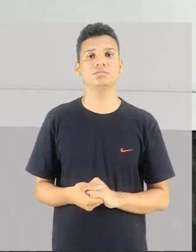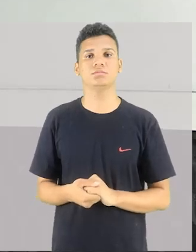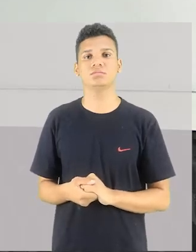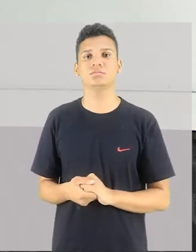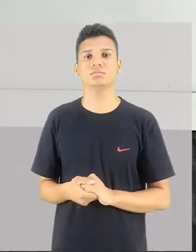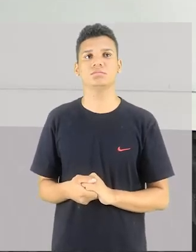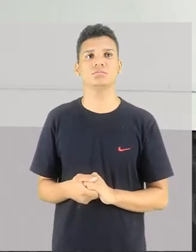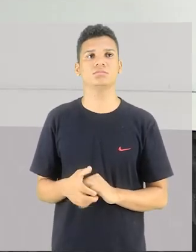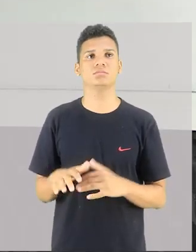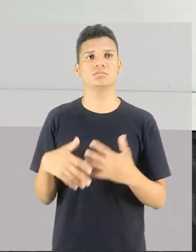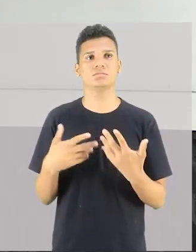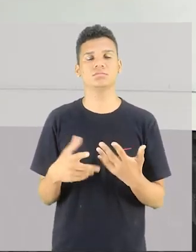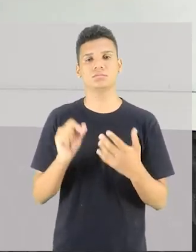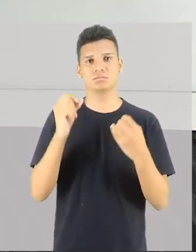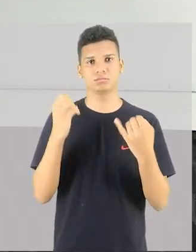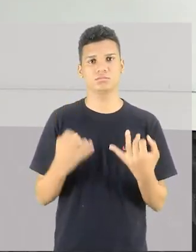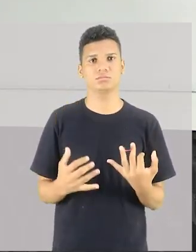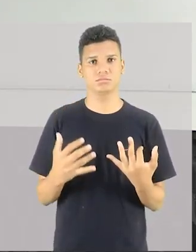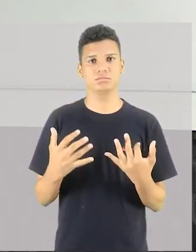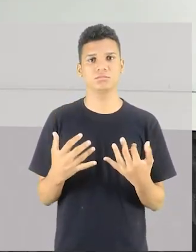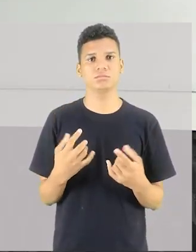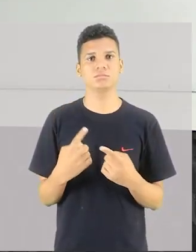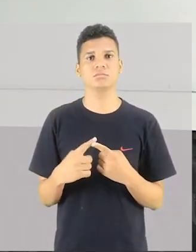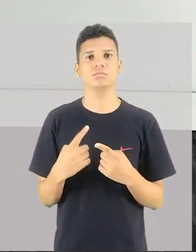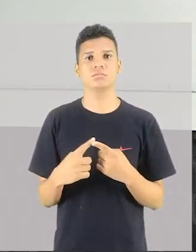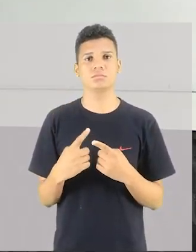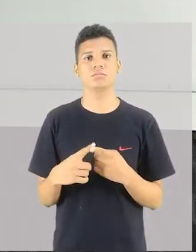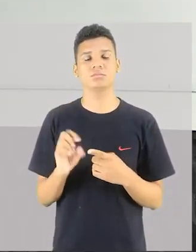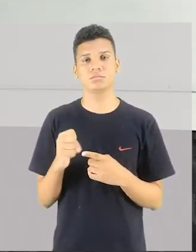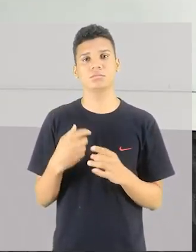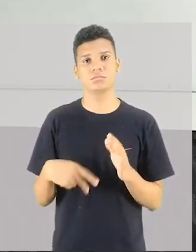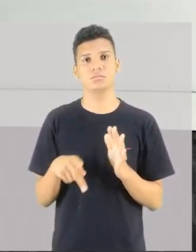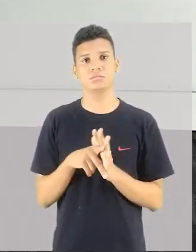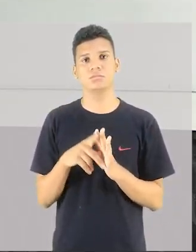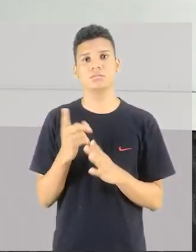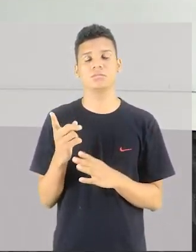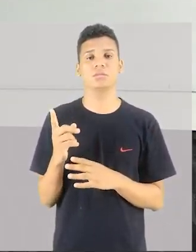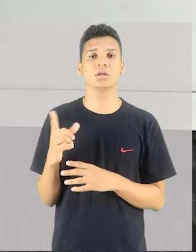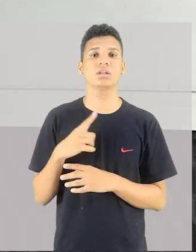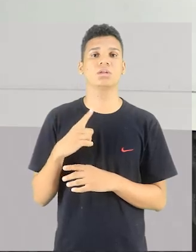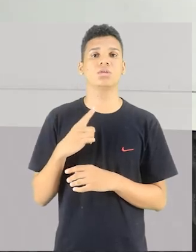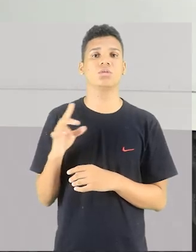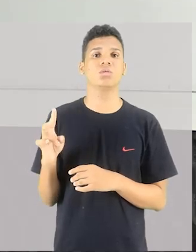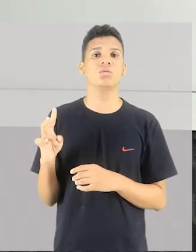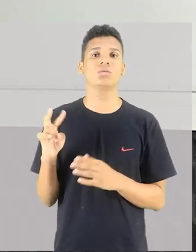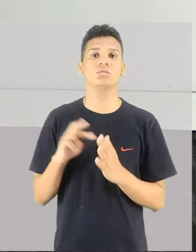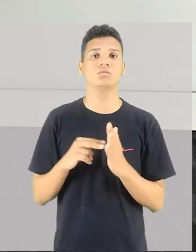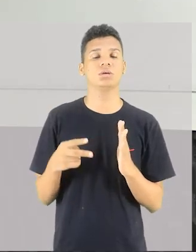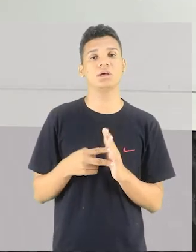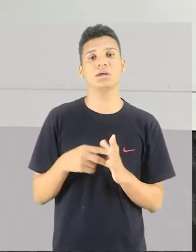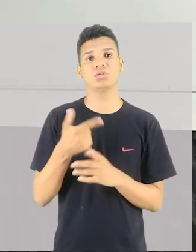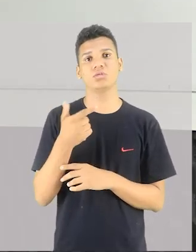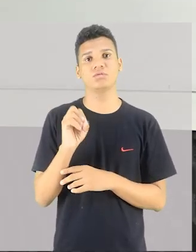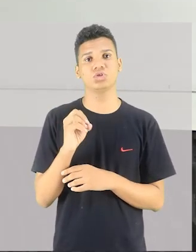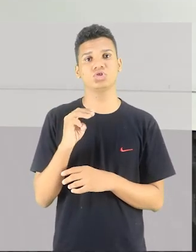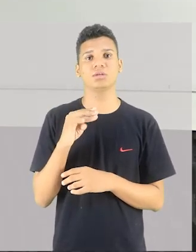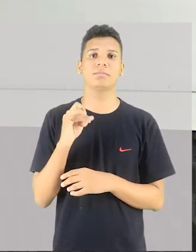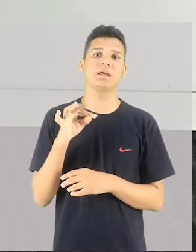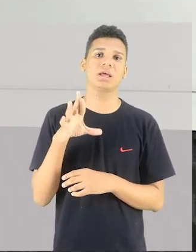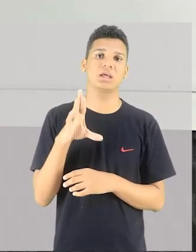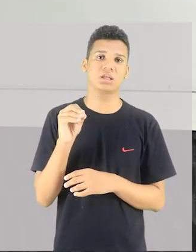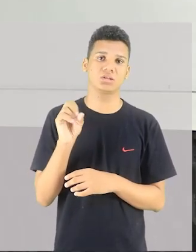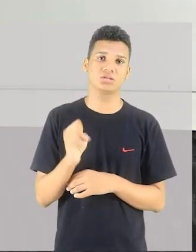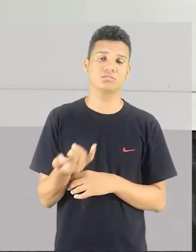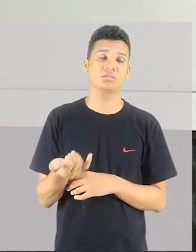então esse diâmetro aqui ó ele é a diagonal desse quadrado ele vale 20 ó 20 m